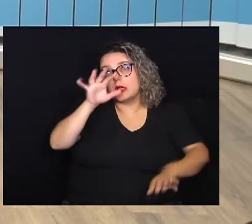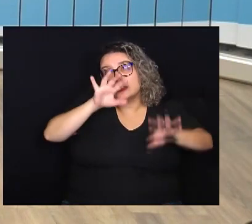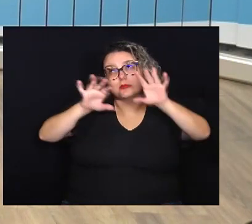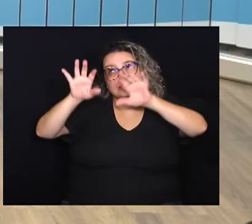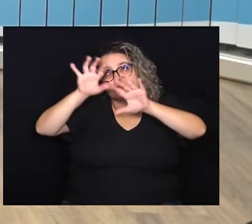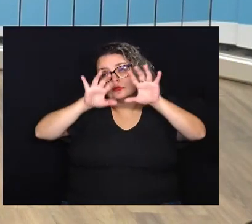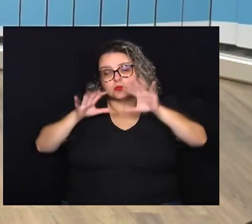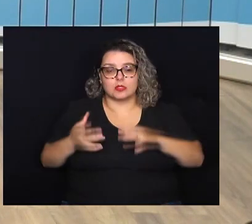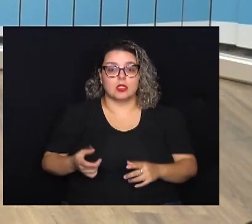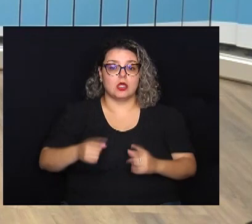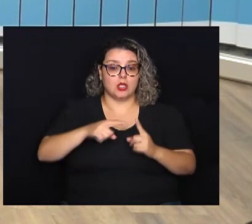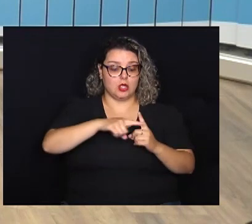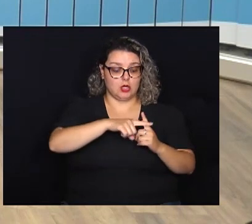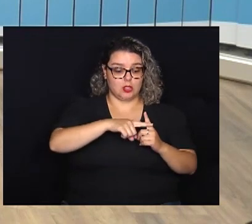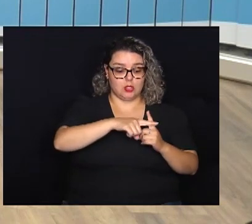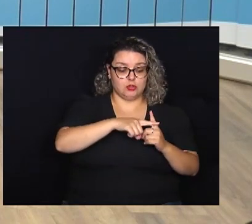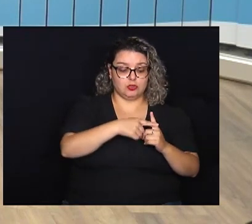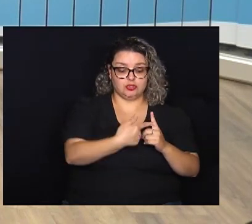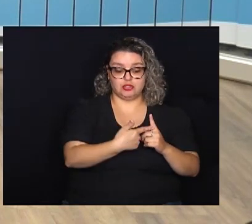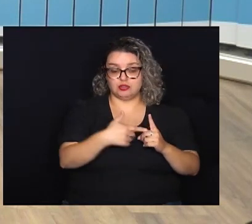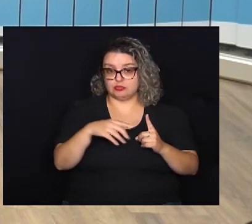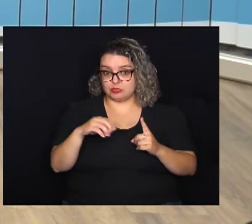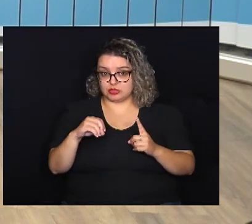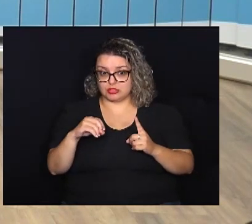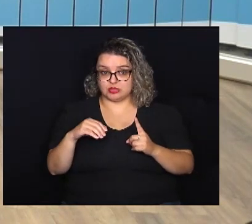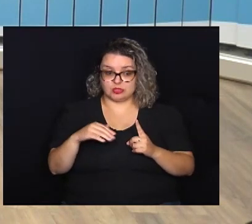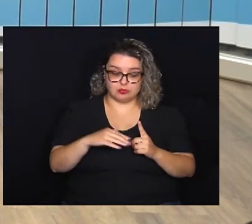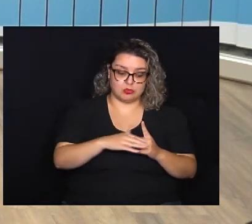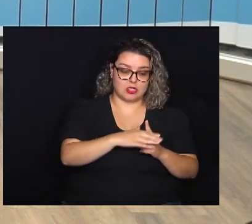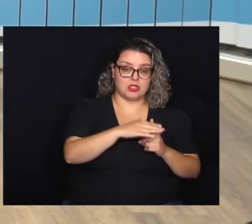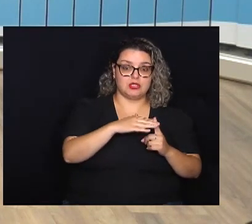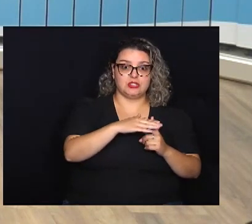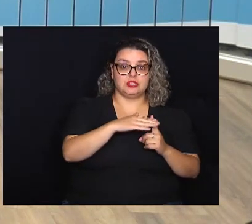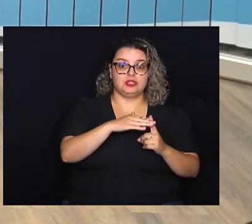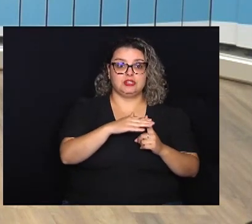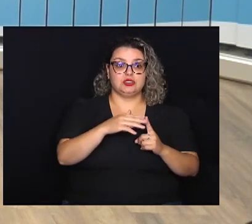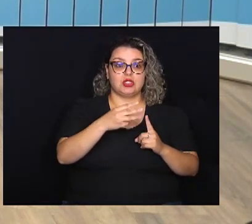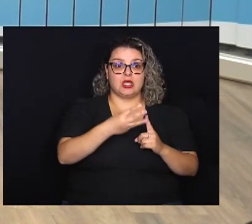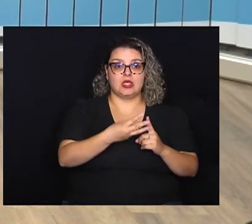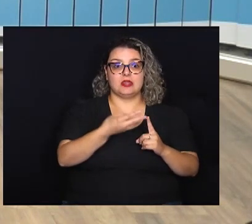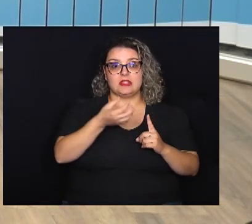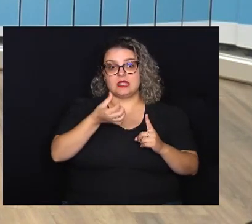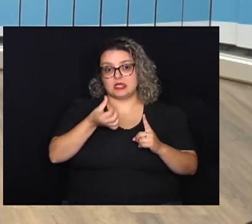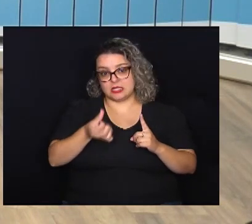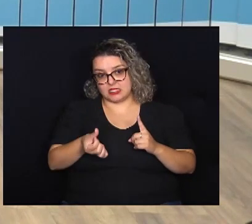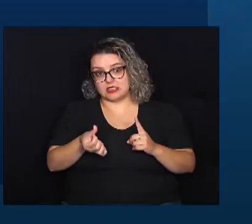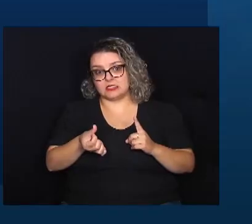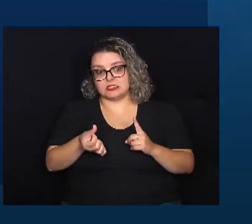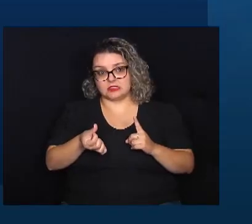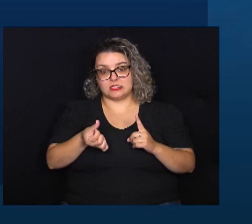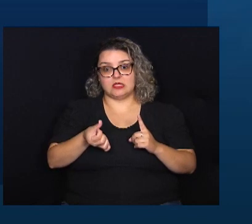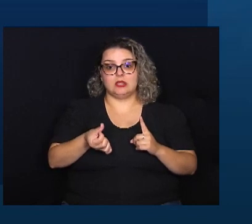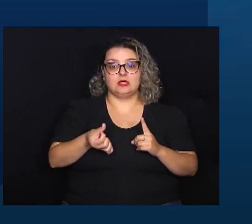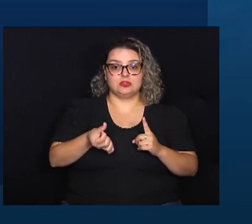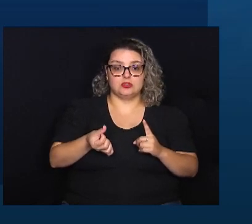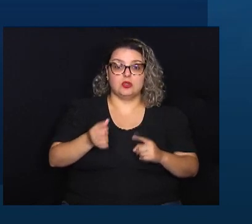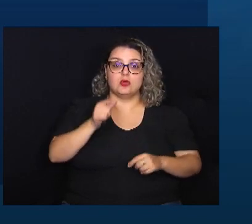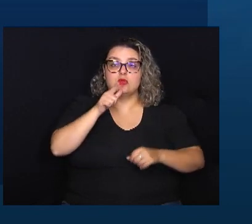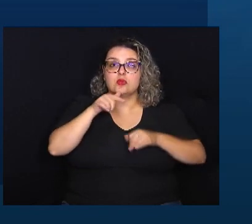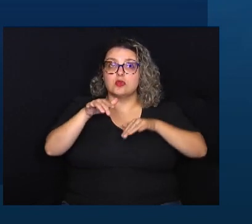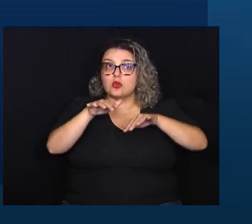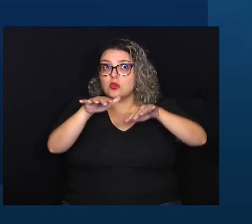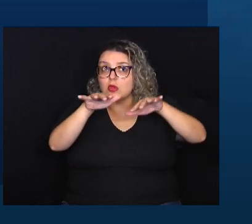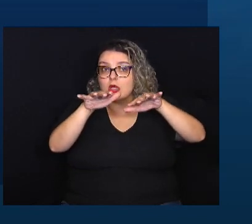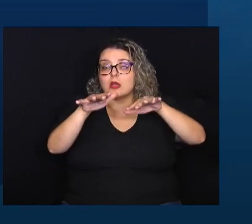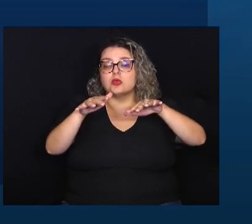as temperaturas ficam entre a mínima de 20 e a máxima de 36 graus com a umidade relativa